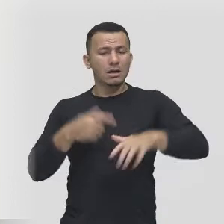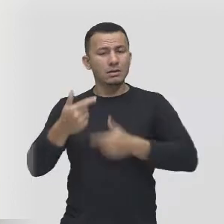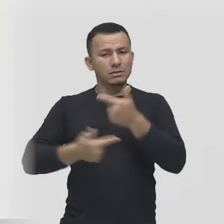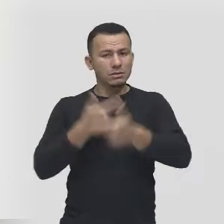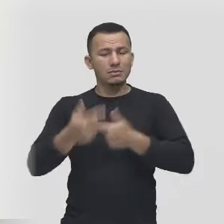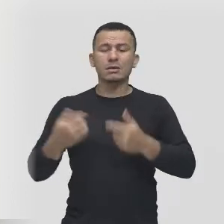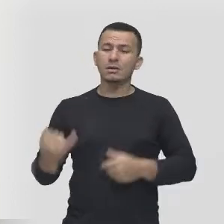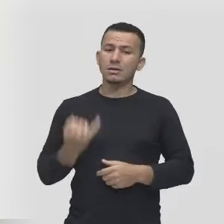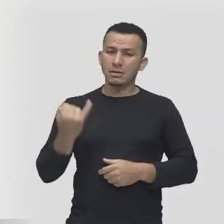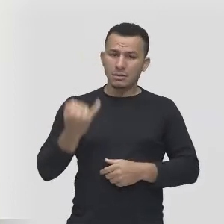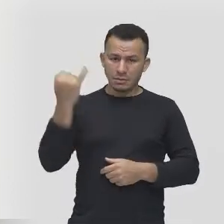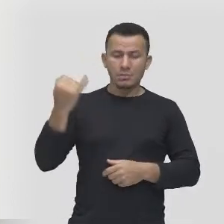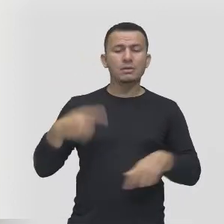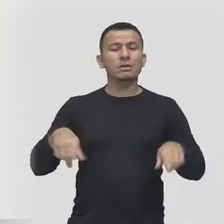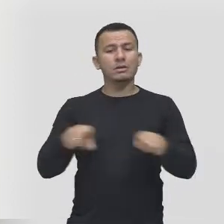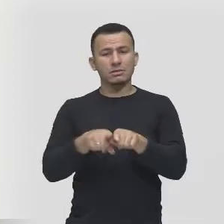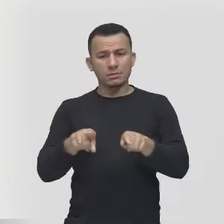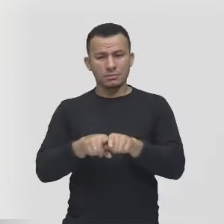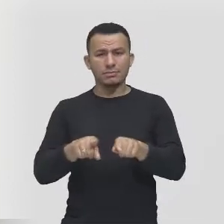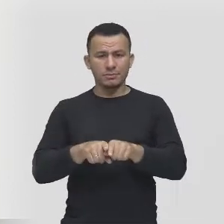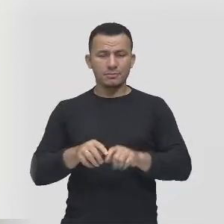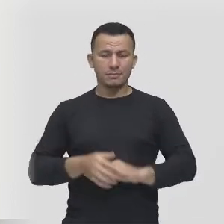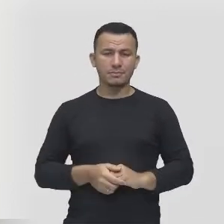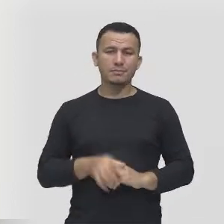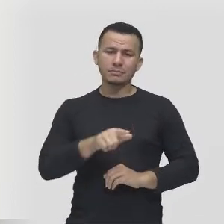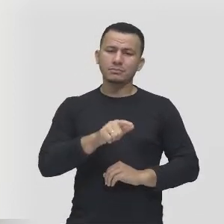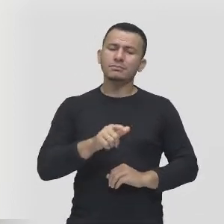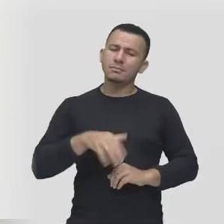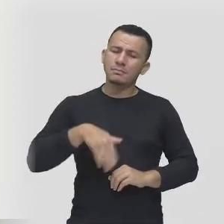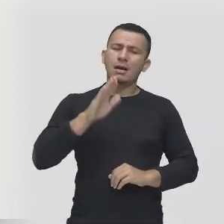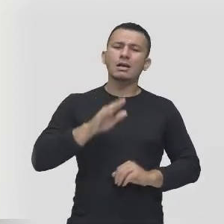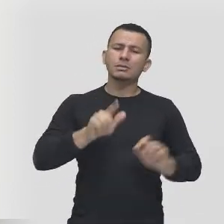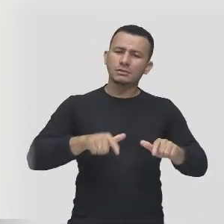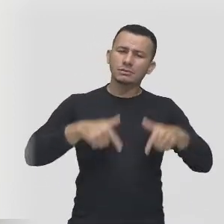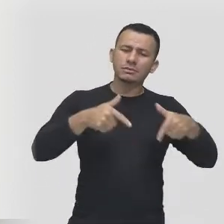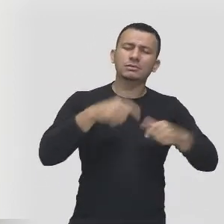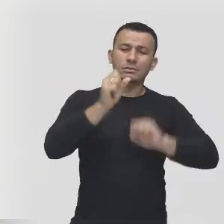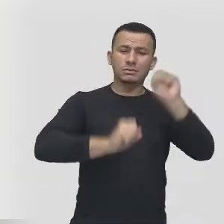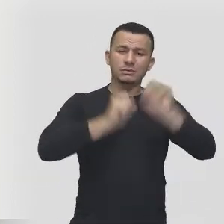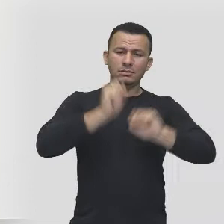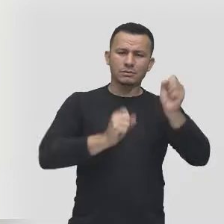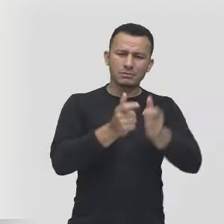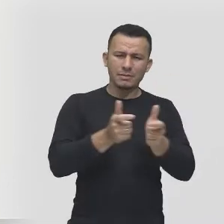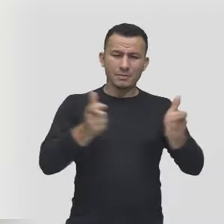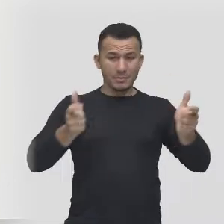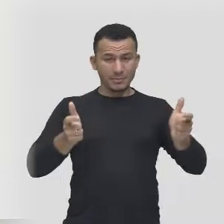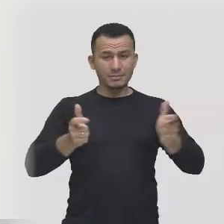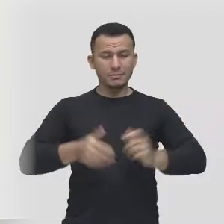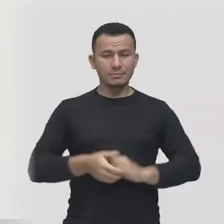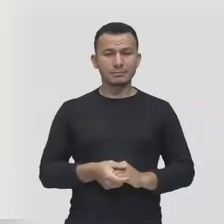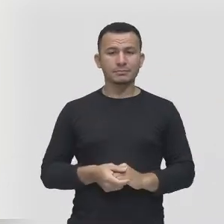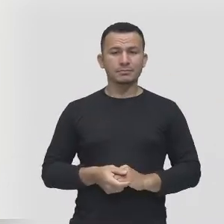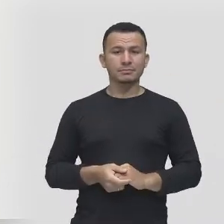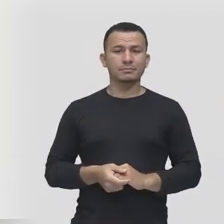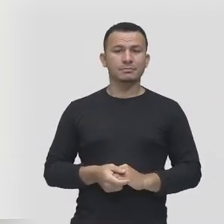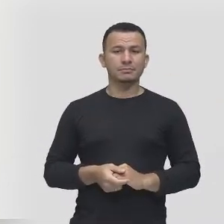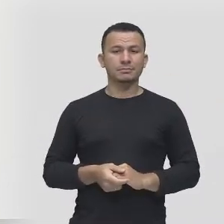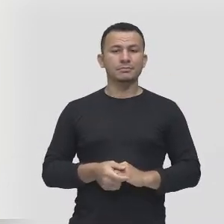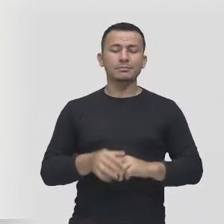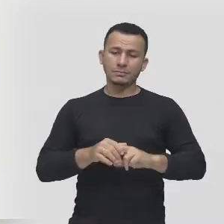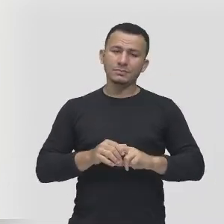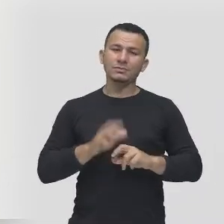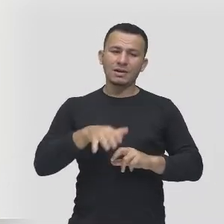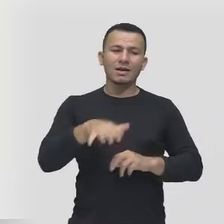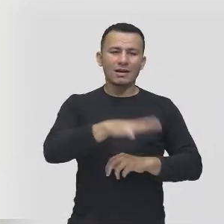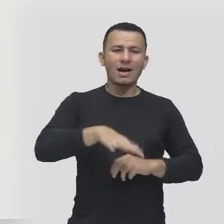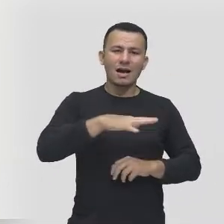né? Que é uma área onde tem ali uma produção industrial também muito grande. Ok, pessoal? Então é uma área muito